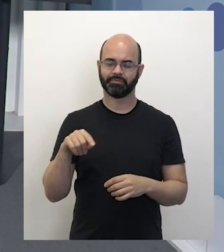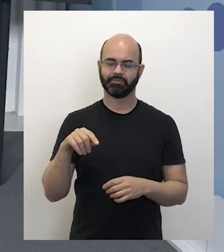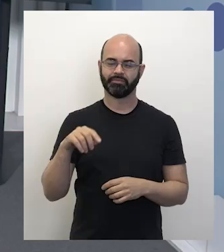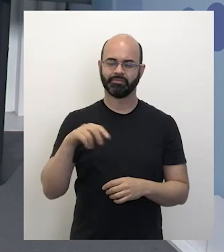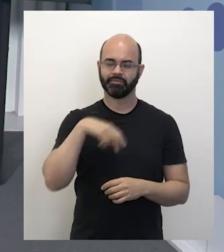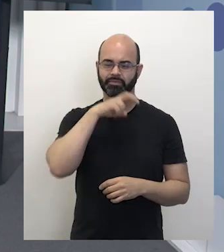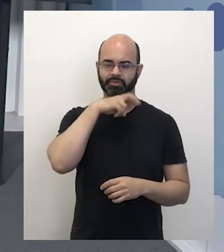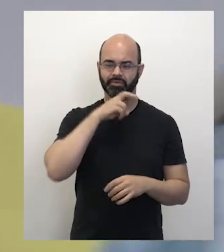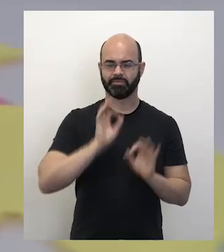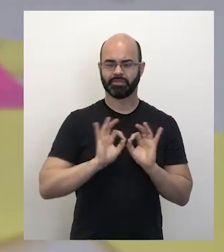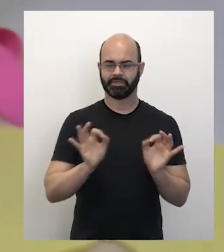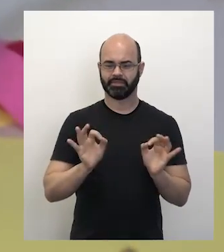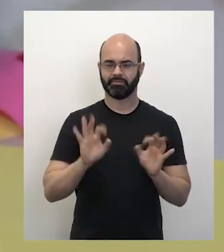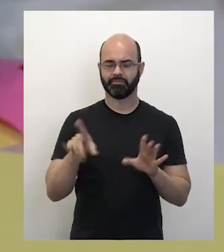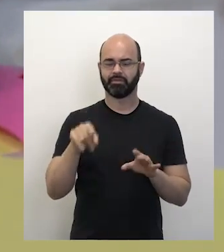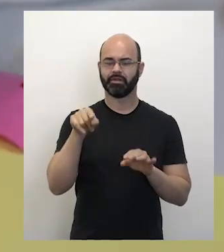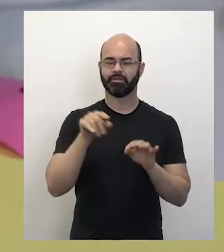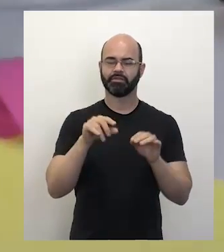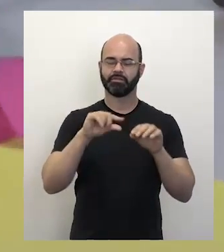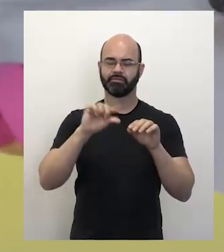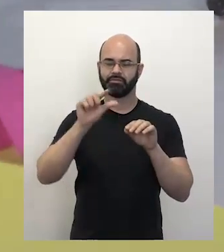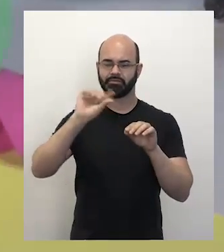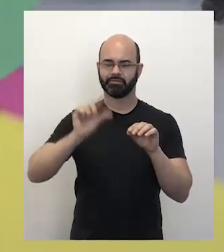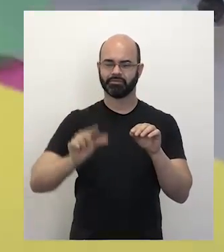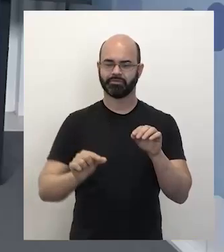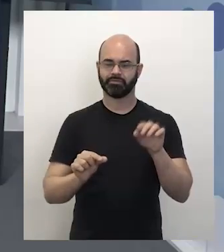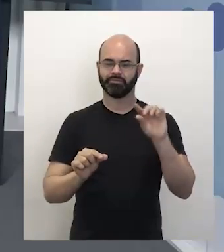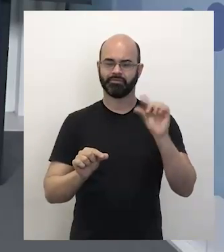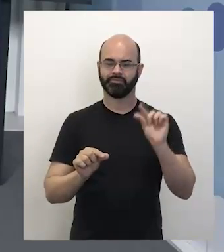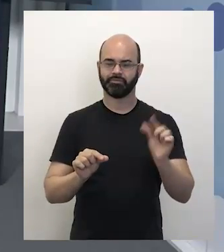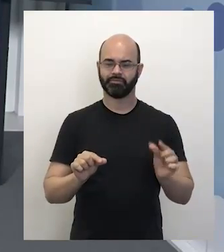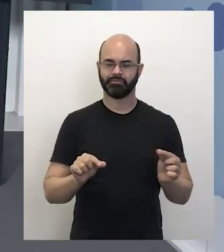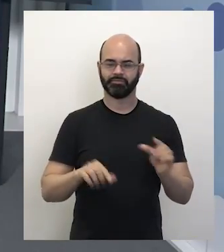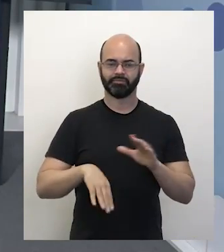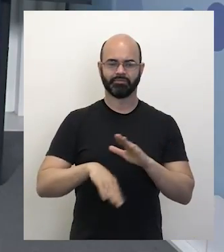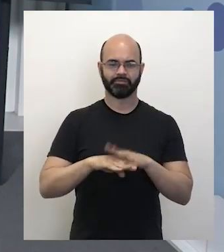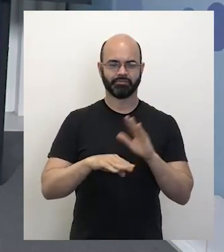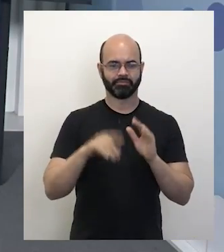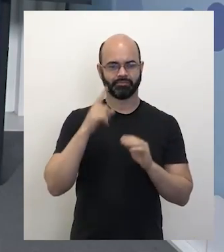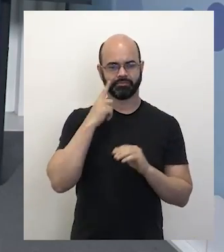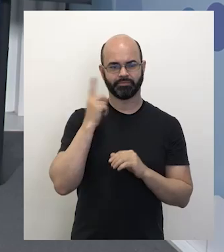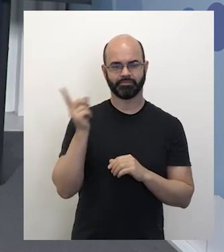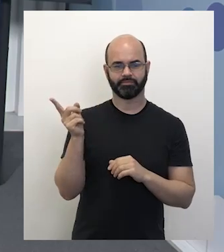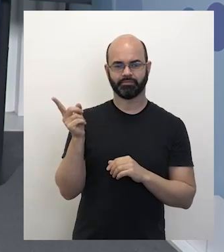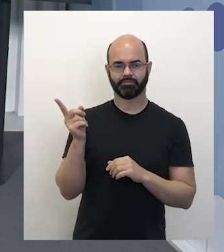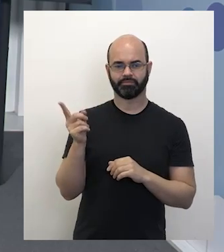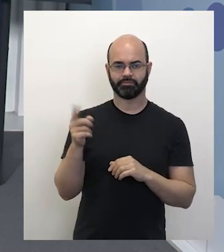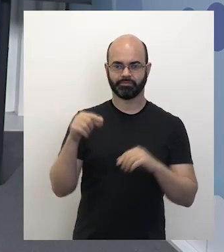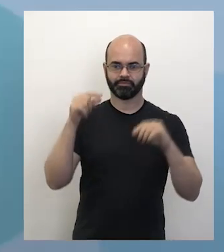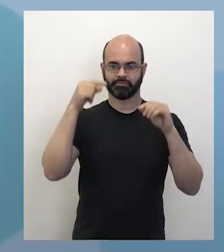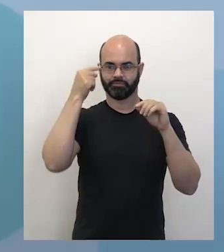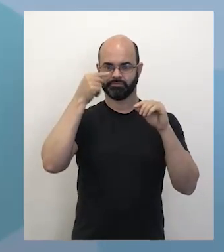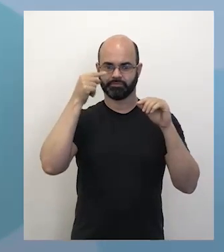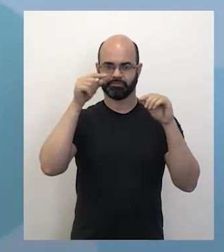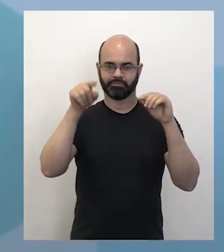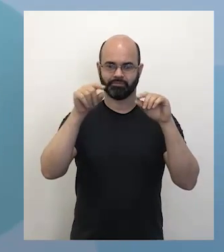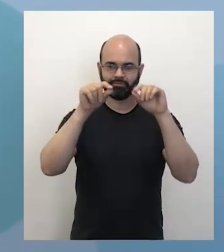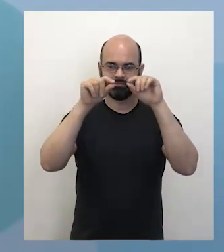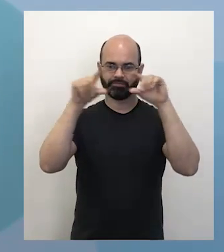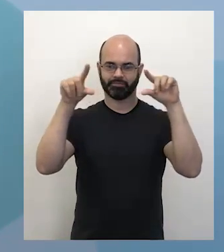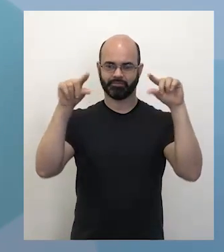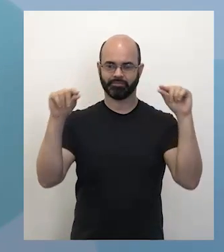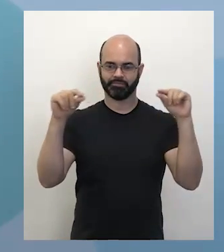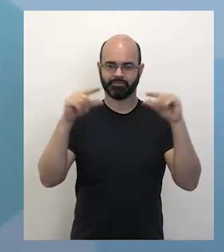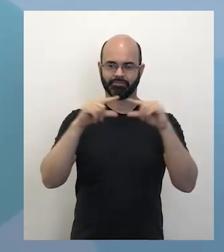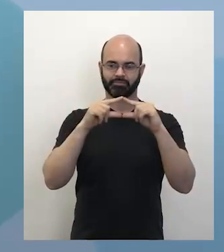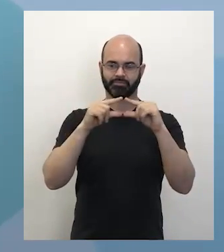mais firulas. Tô colando aqui, ó, os 2 triângulos, que são os olhos. Já